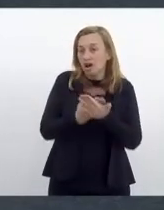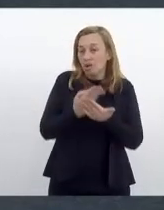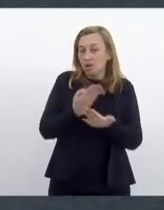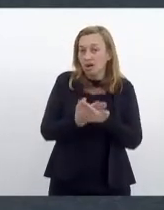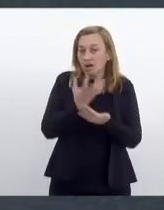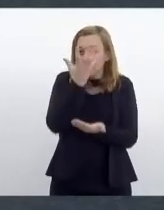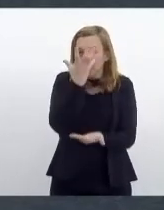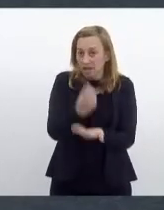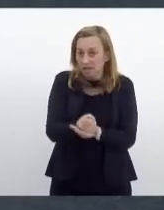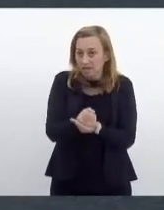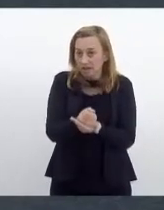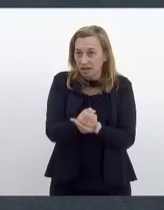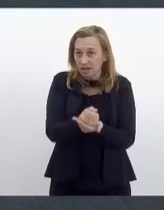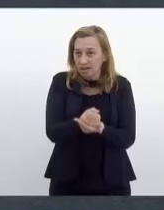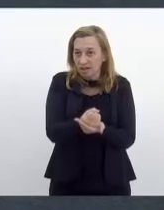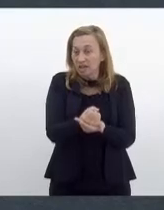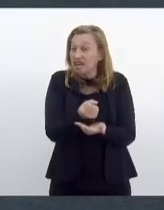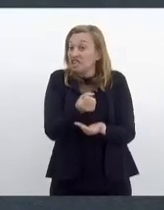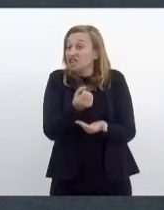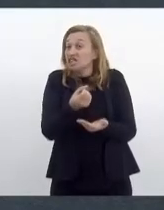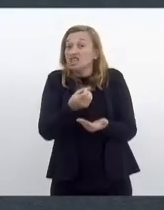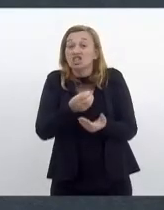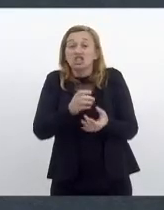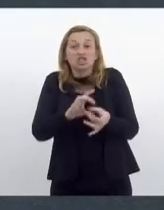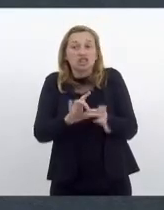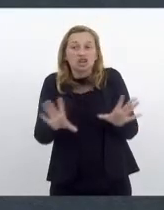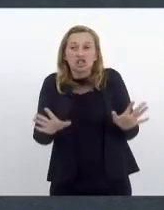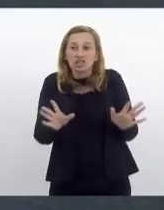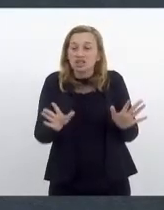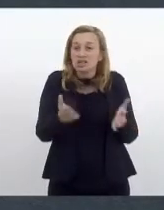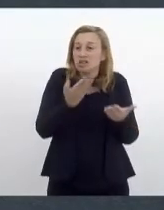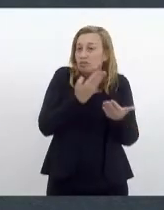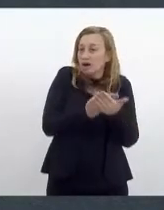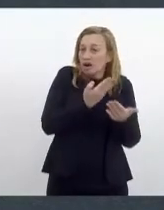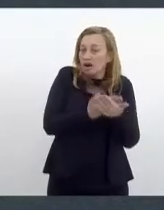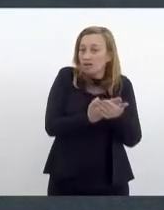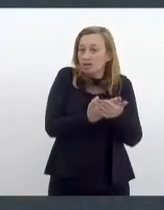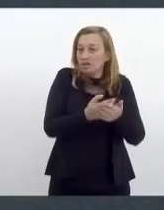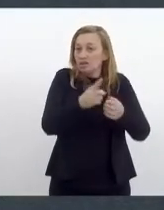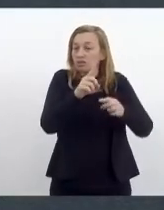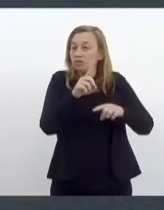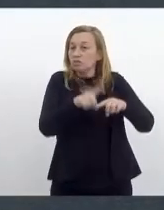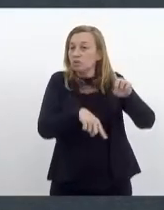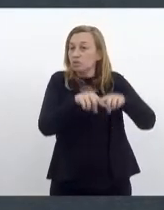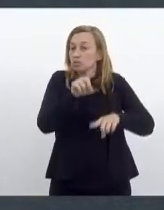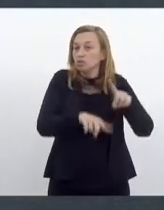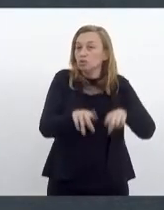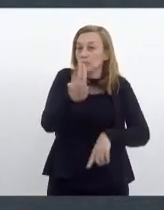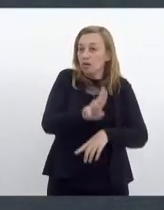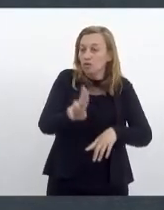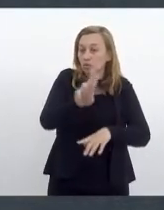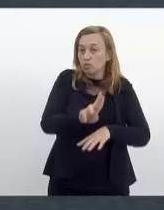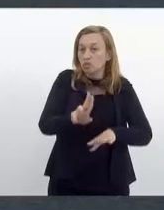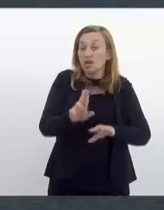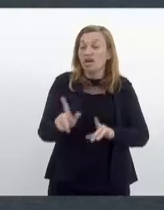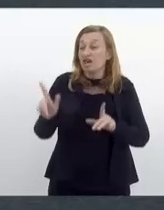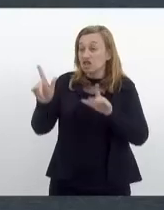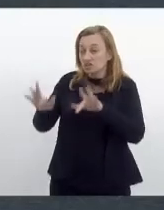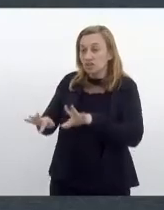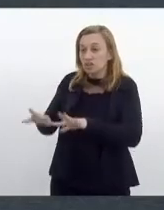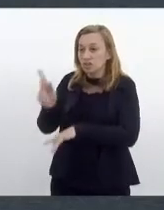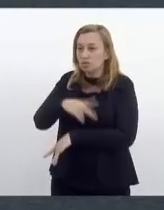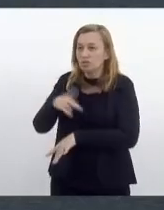gravada, ela deixa de ser uma aula e passa a ser um material didático. É diferente quando o professor dá uma